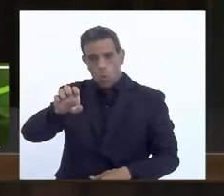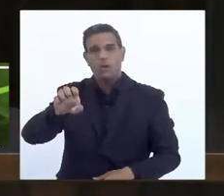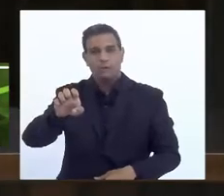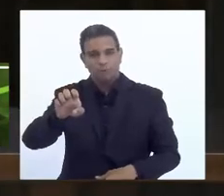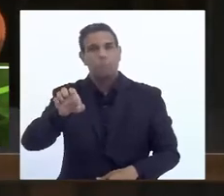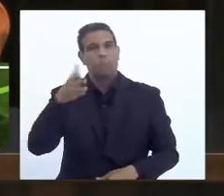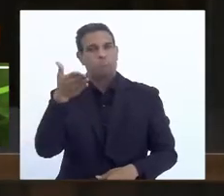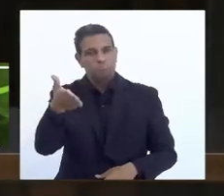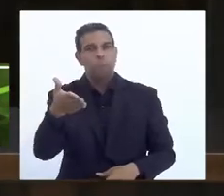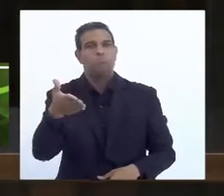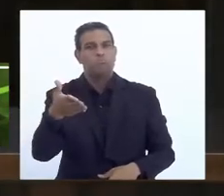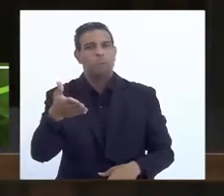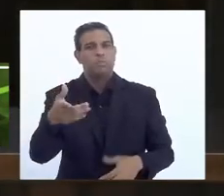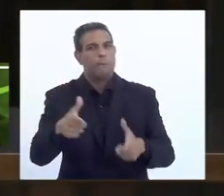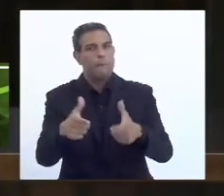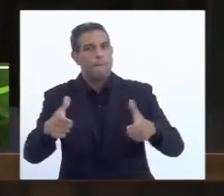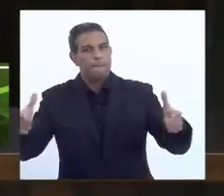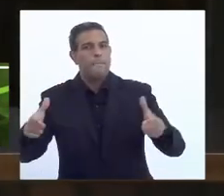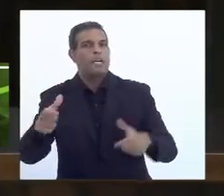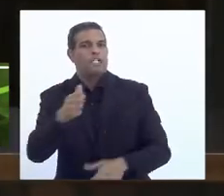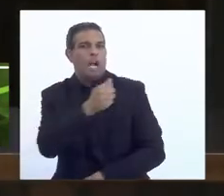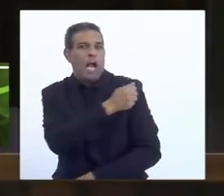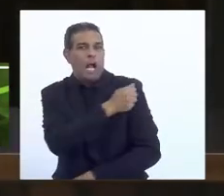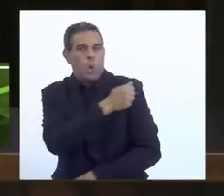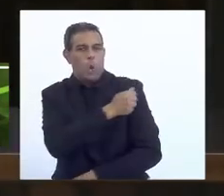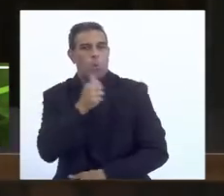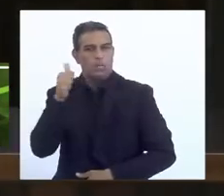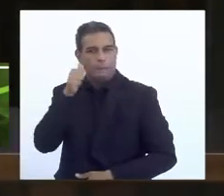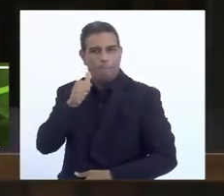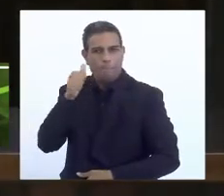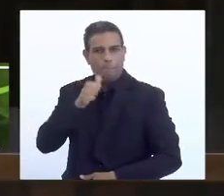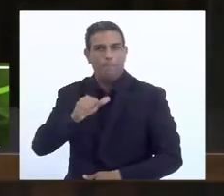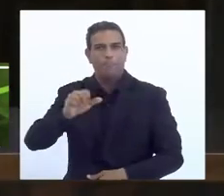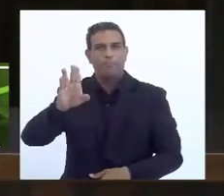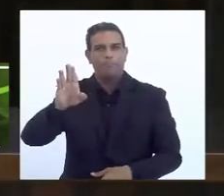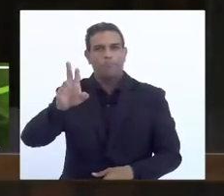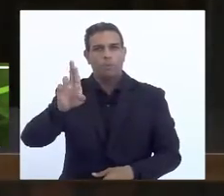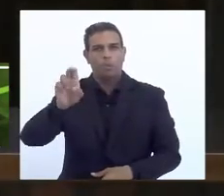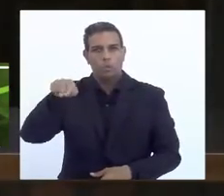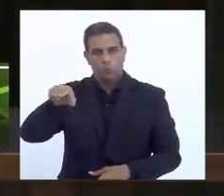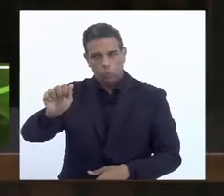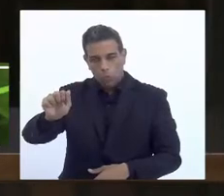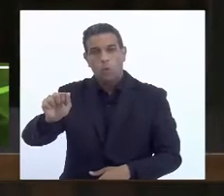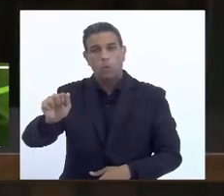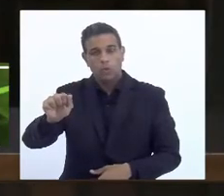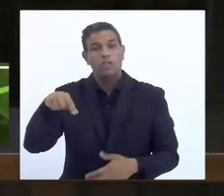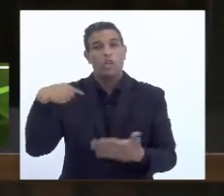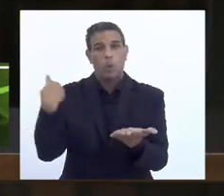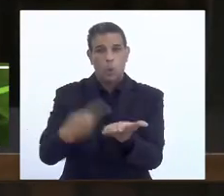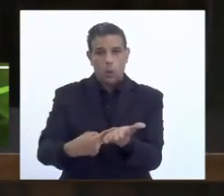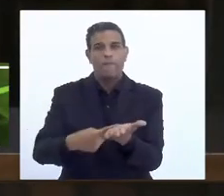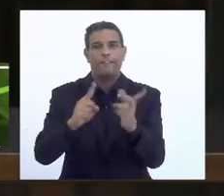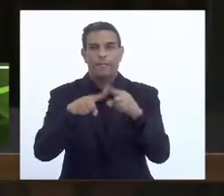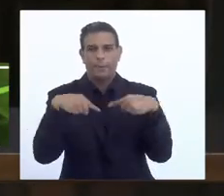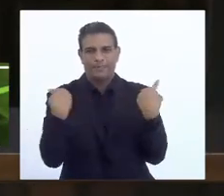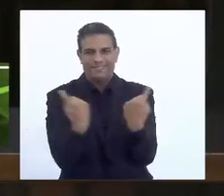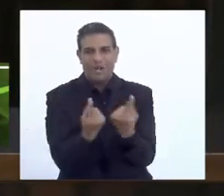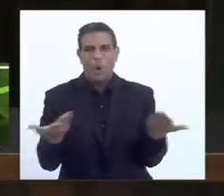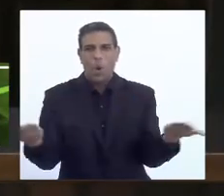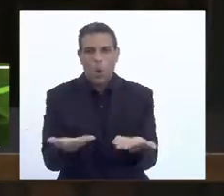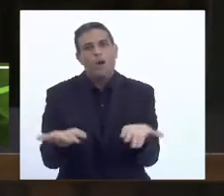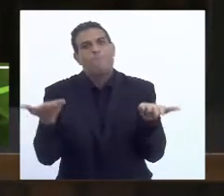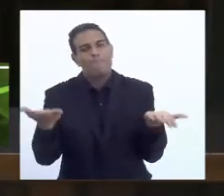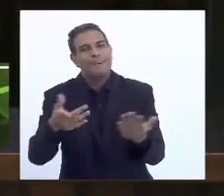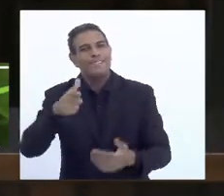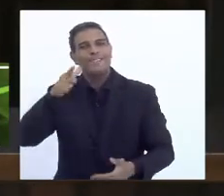cheia de estudantes, né? A Bruna Brelaz, ela tinha confirmado a presença,